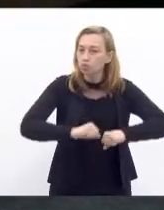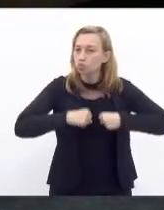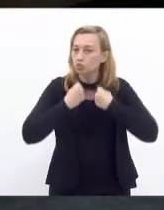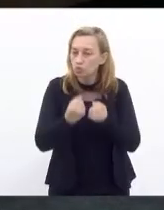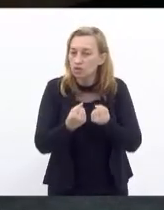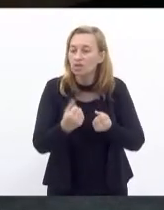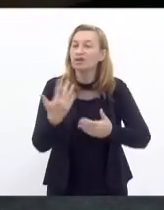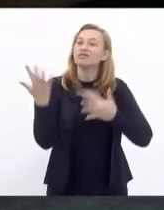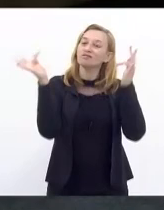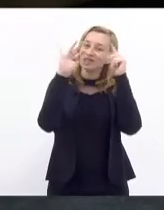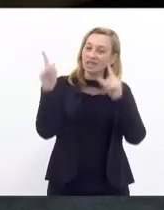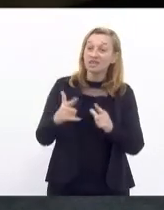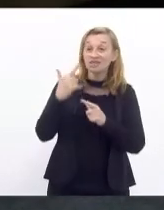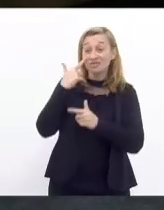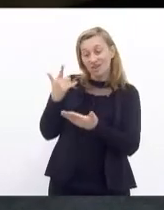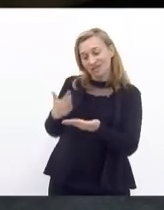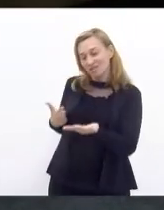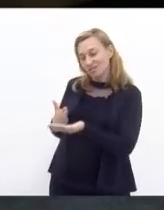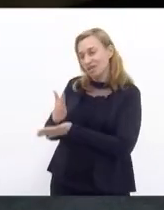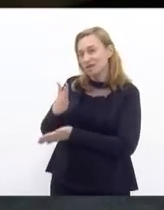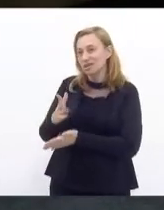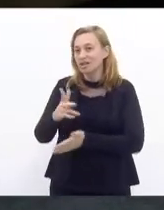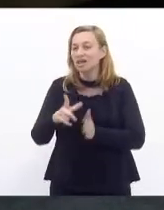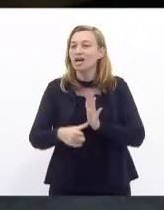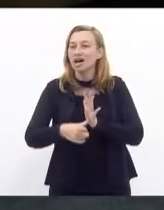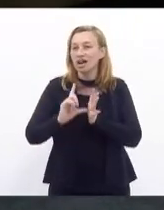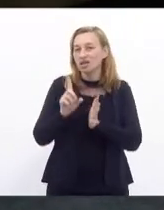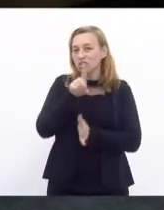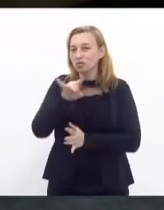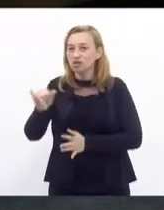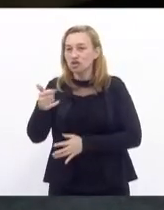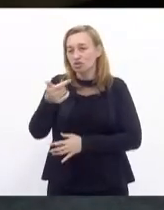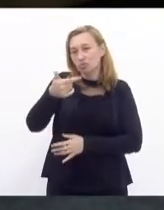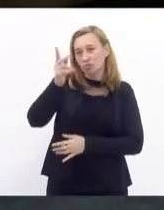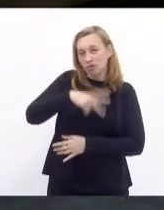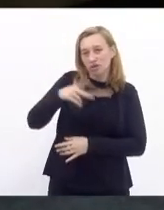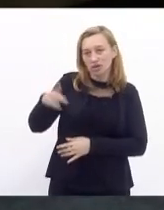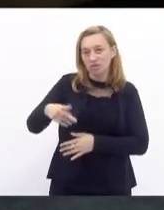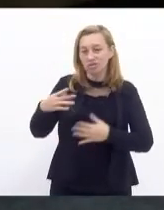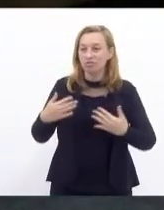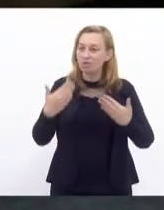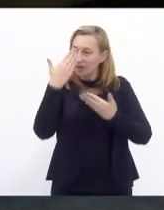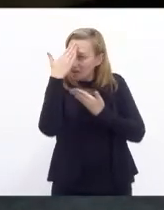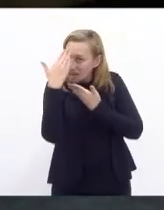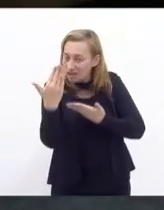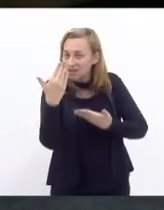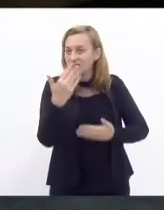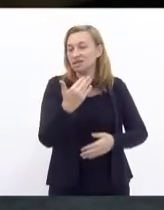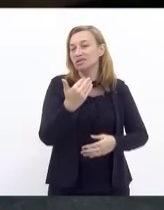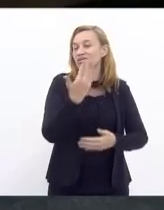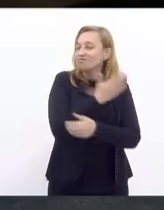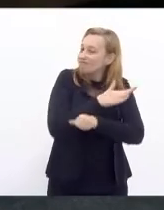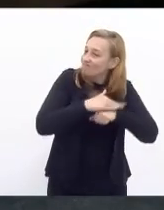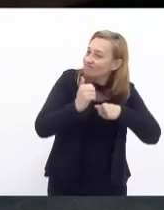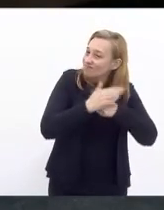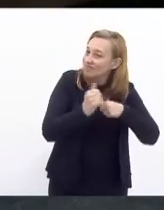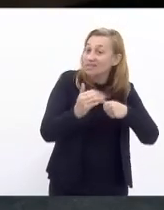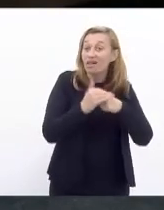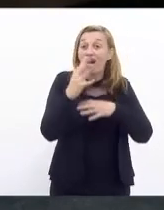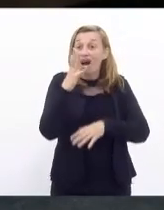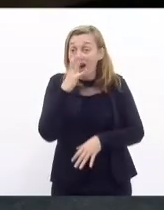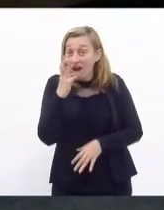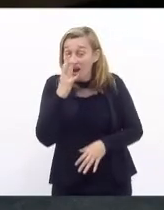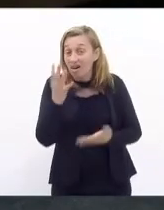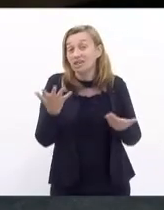Fico muito feliz dessa aprovação na véspera do Dia do Professor. E deixo aqui o meu agradecimento, carinho, admiração